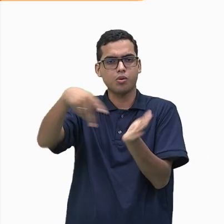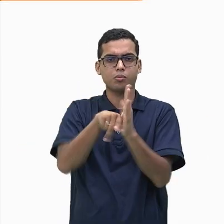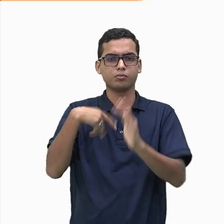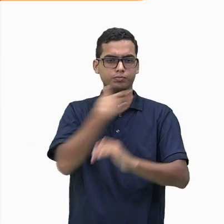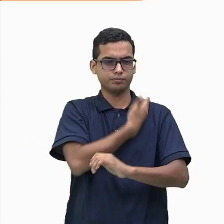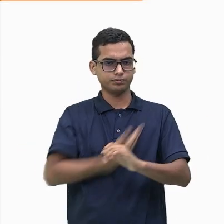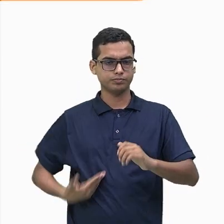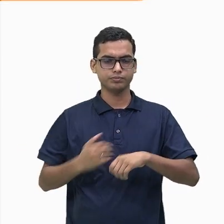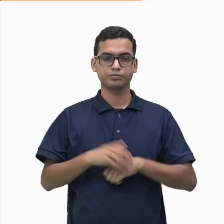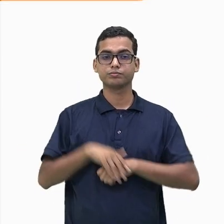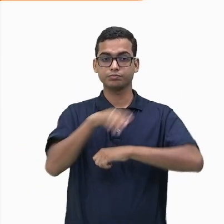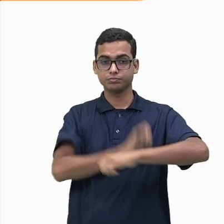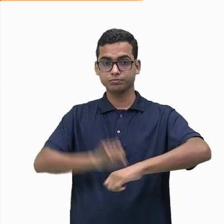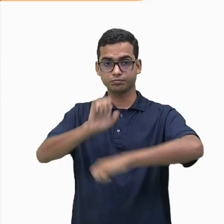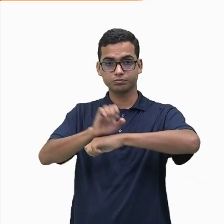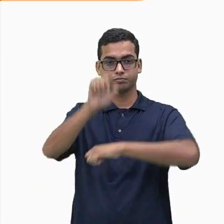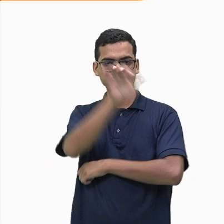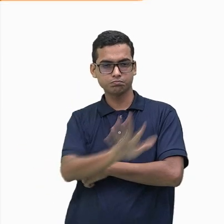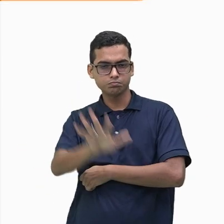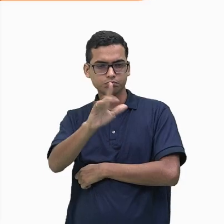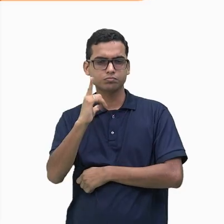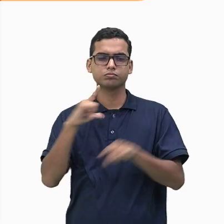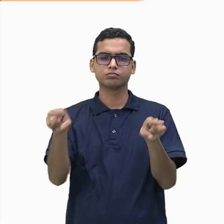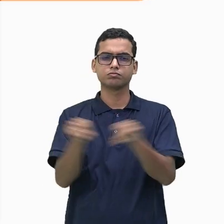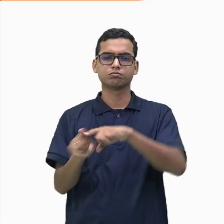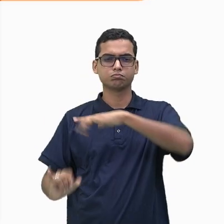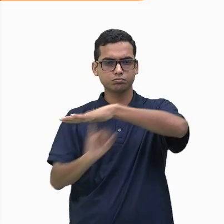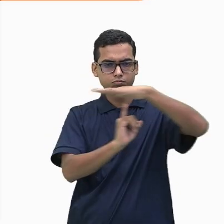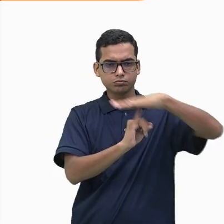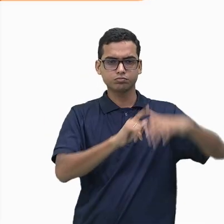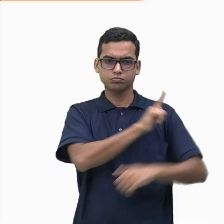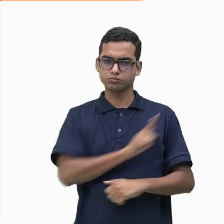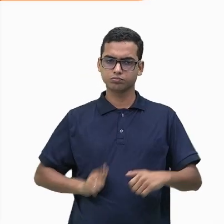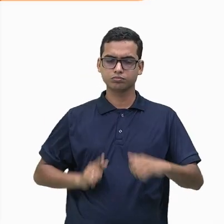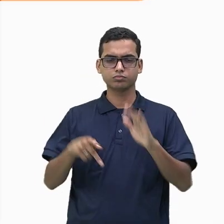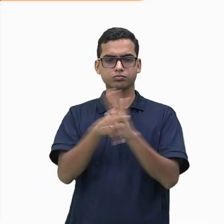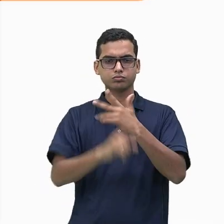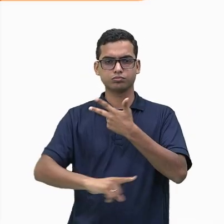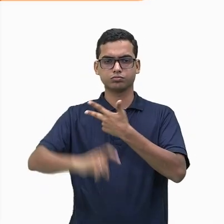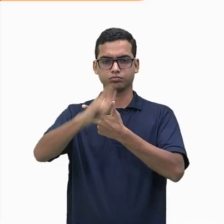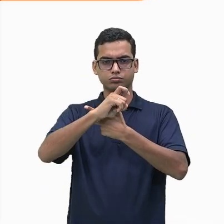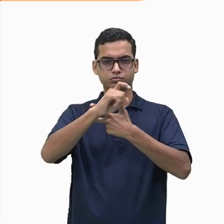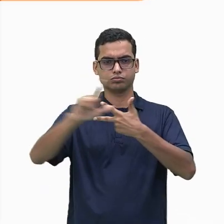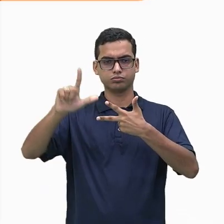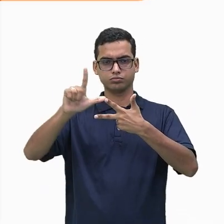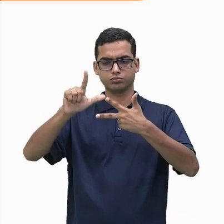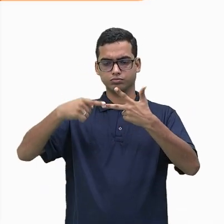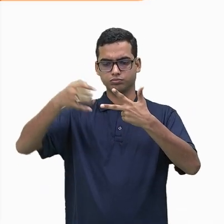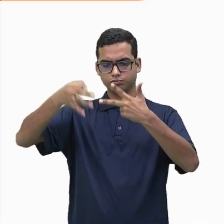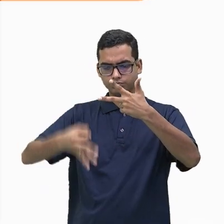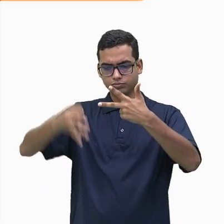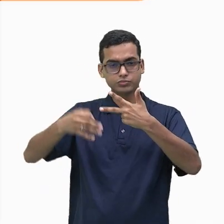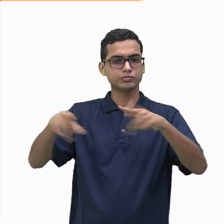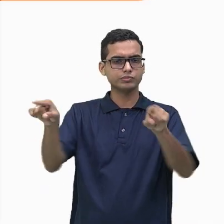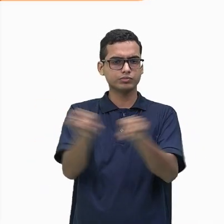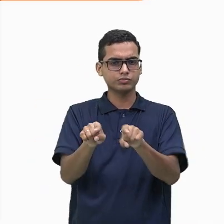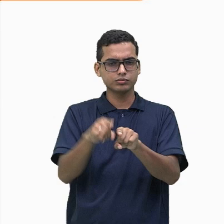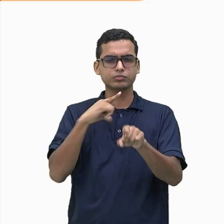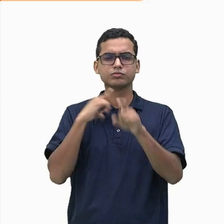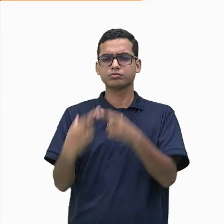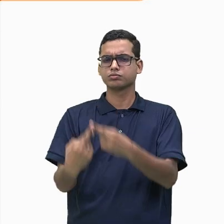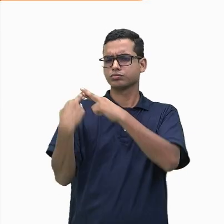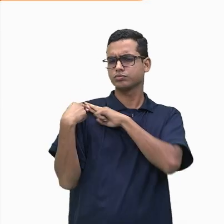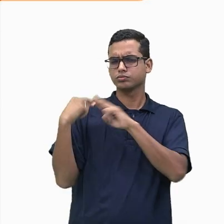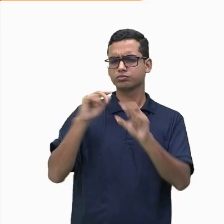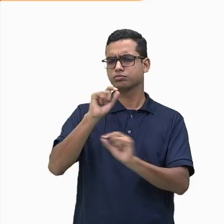composto por instituições governamentais, né, como executivo, legislativo e judiciário, que também vão ser responsáveis pelo quê?